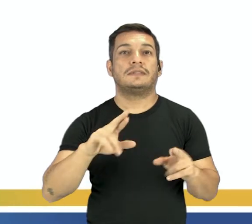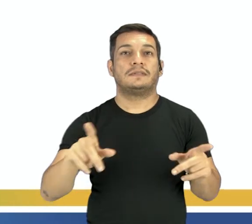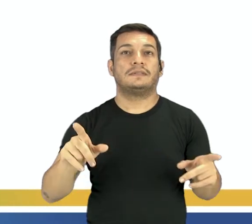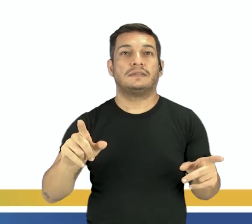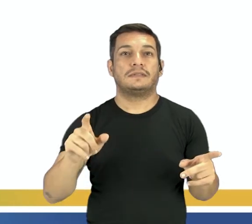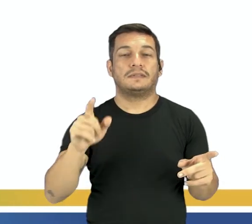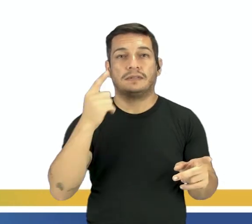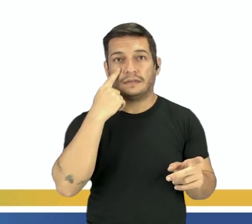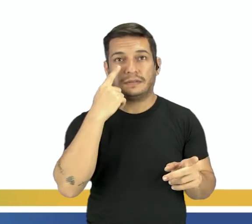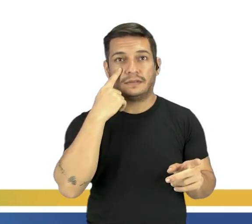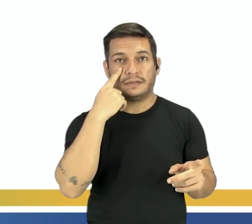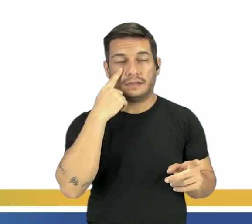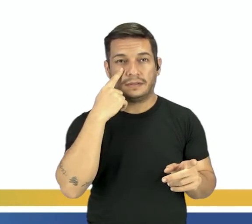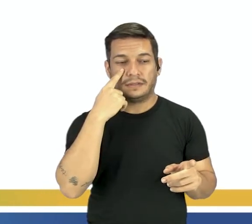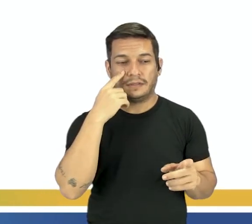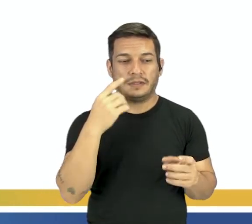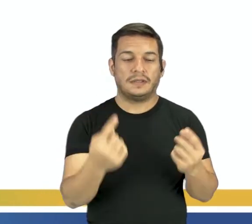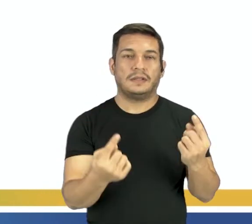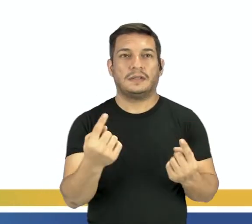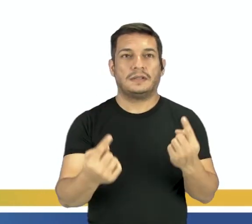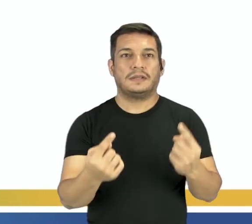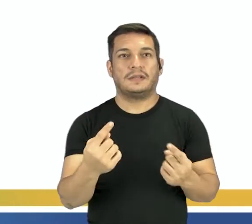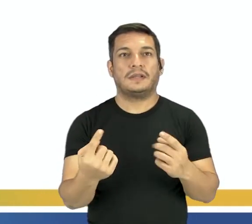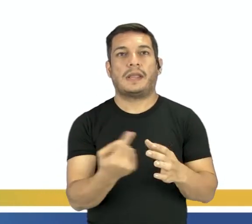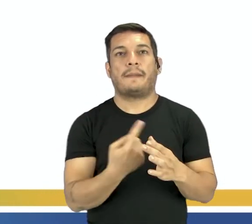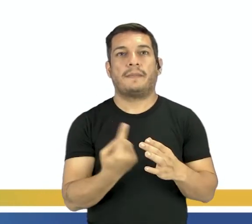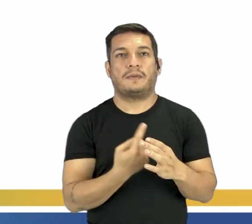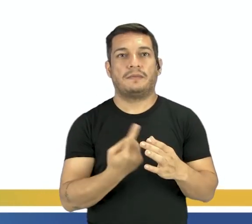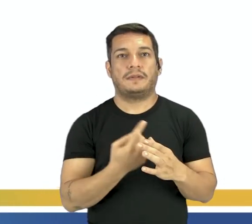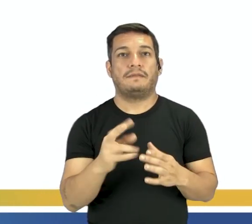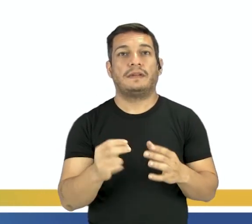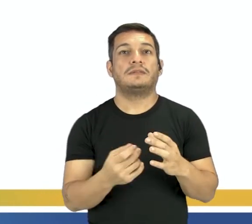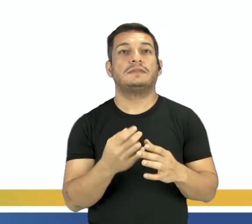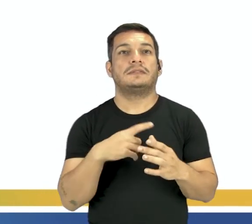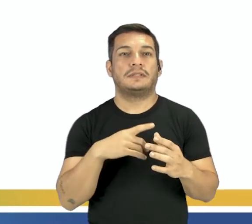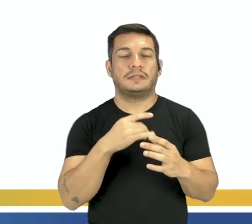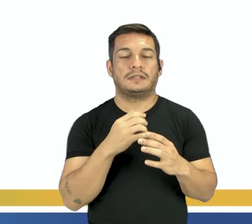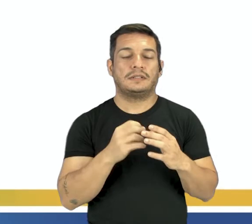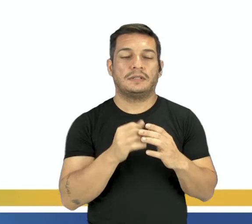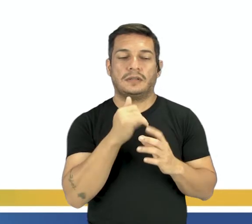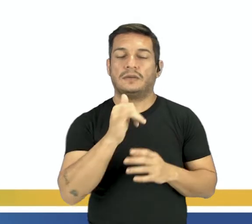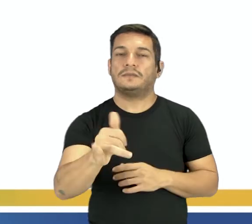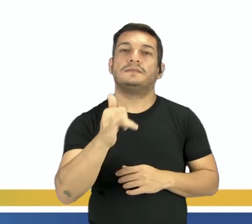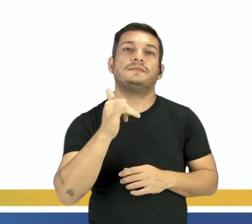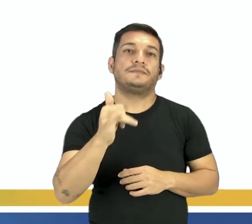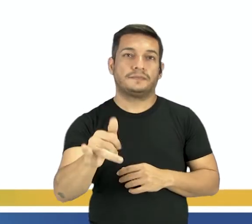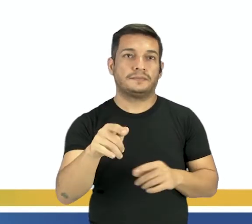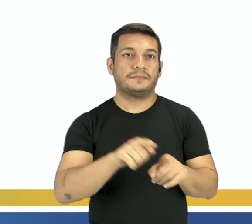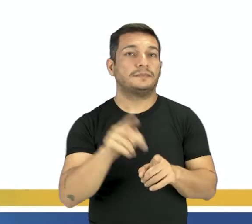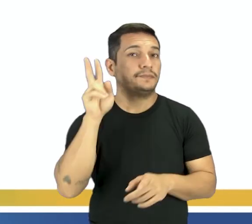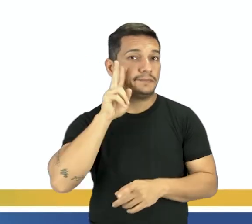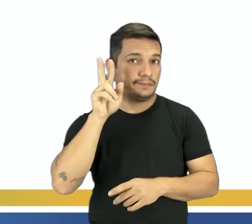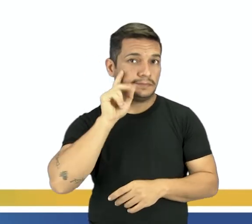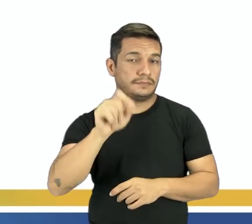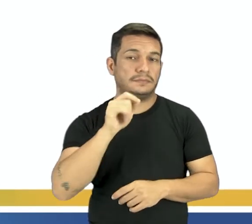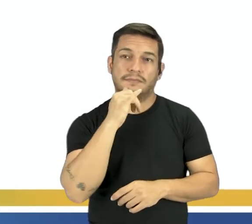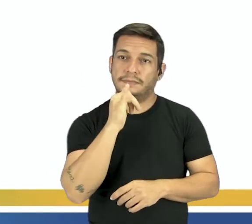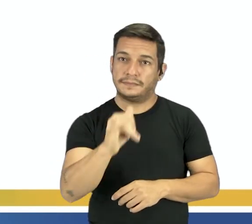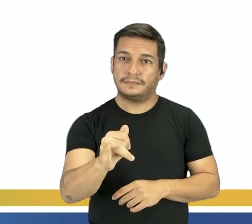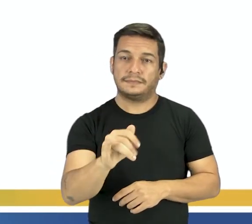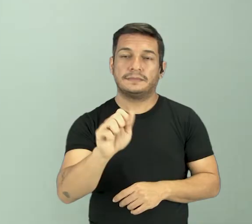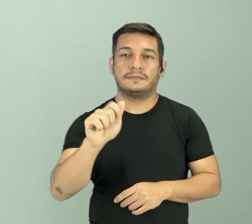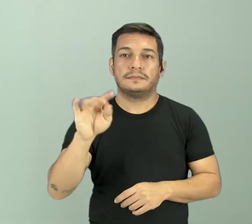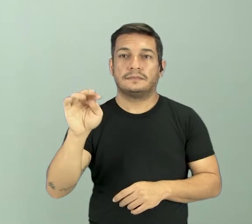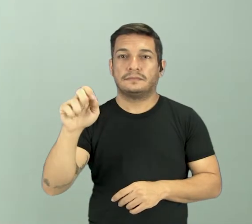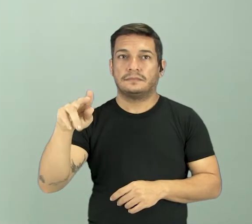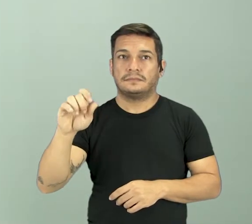diferença de tensão entre os enrolamentos da bobina, e isso aí vai produzir uma saída de corrente elétrica, lembrando que essa saída é uma corrente